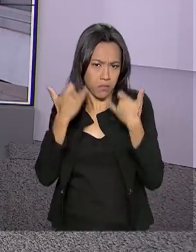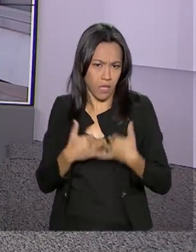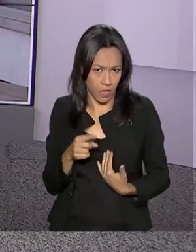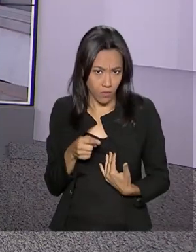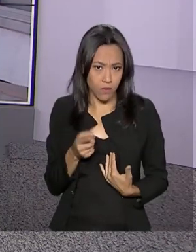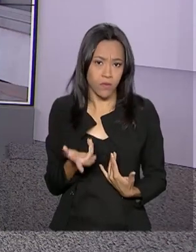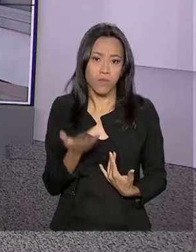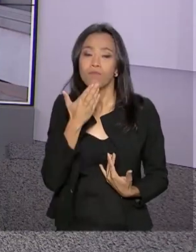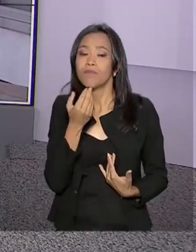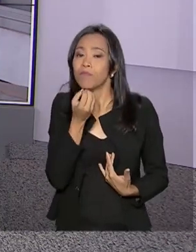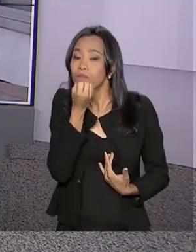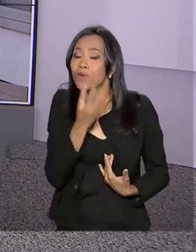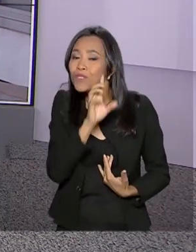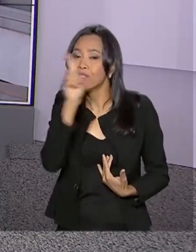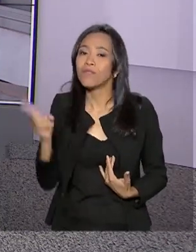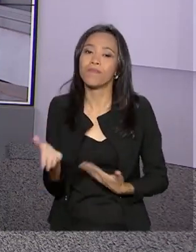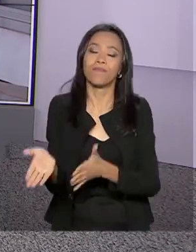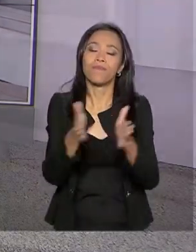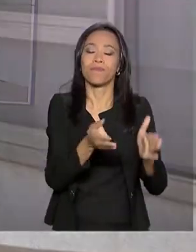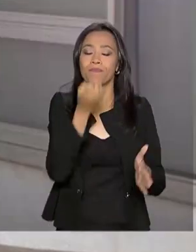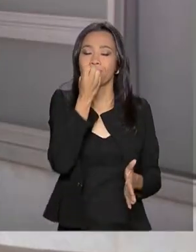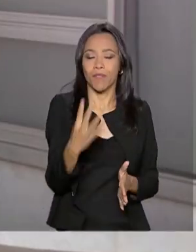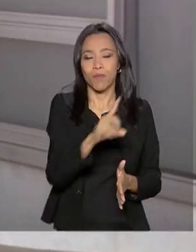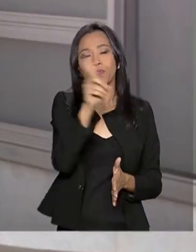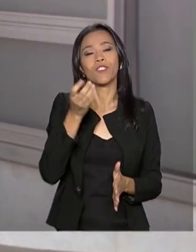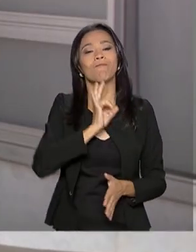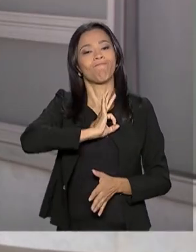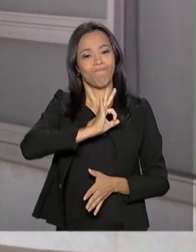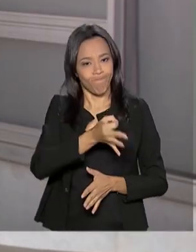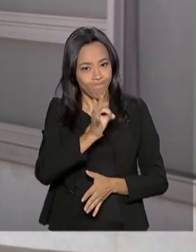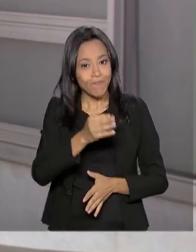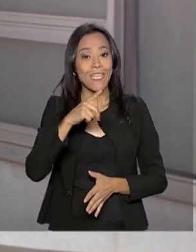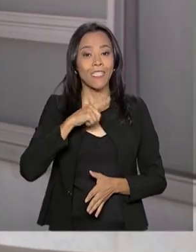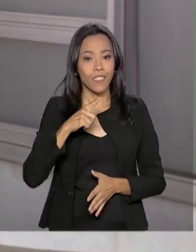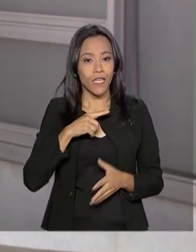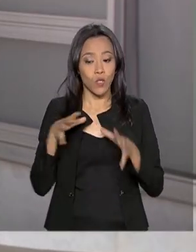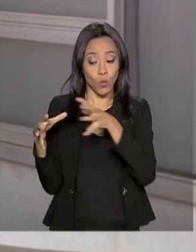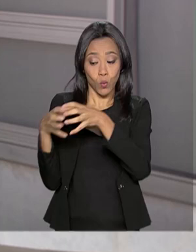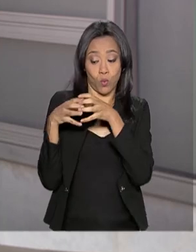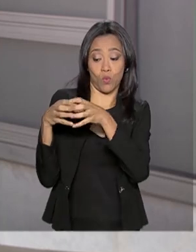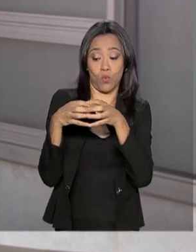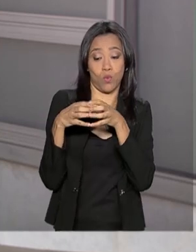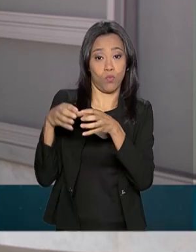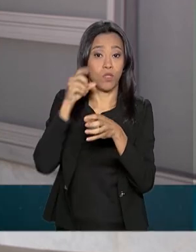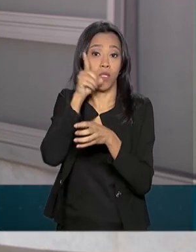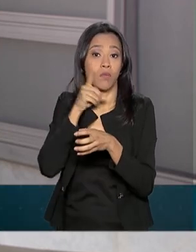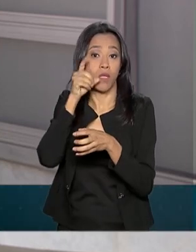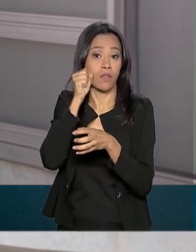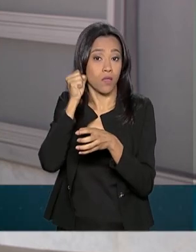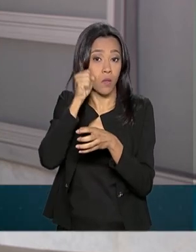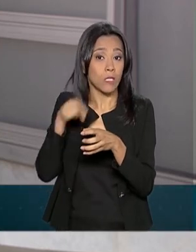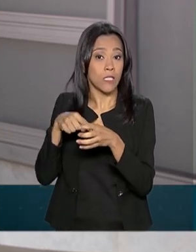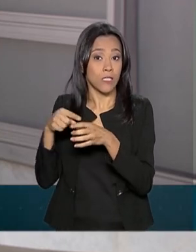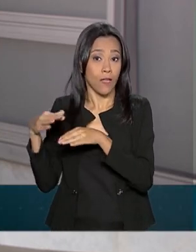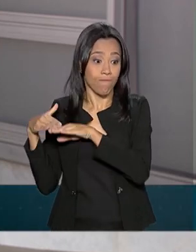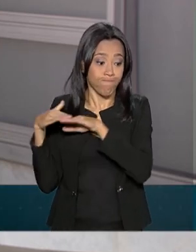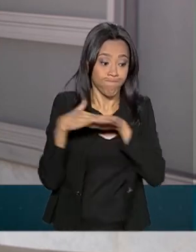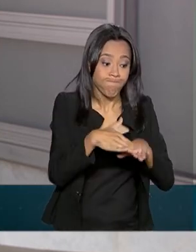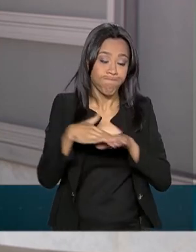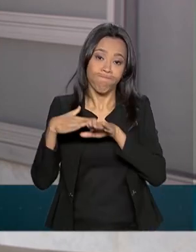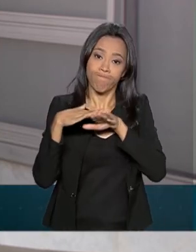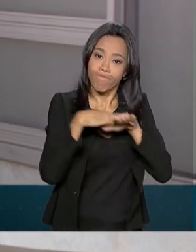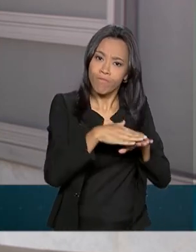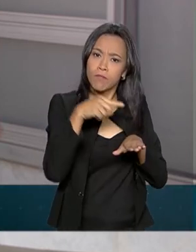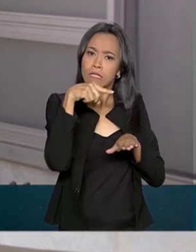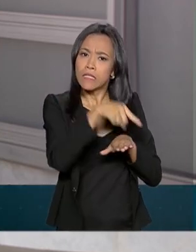você. E Carla, bom dia a você e a todos. É isso mesmo. Olha, tem uma ala ali de parlamentares pressionando o relator, o deputado Samuel